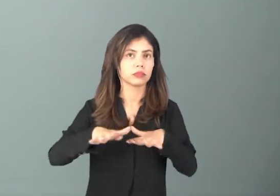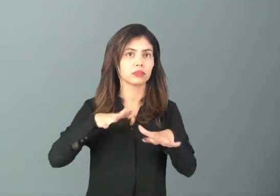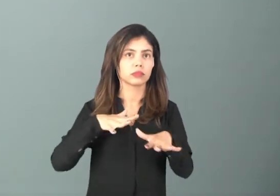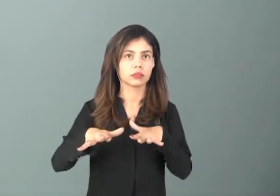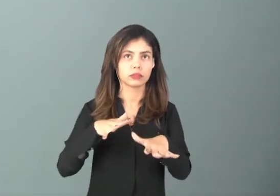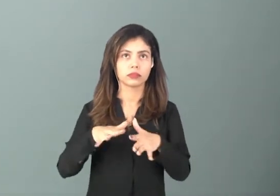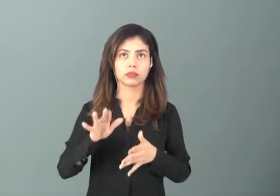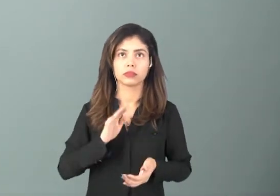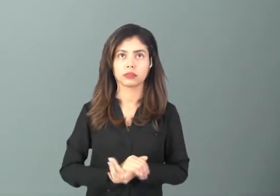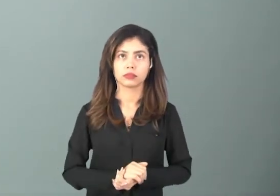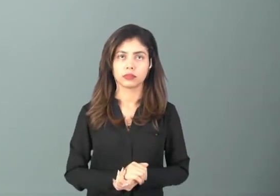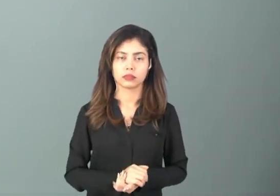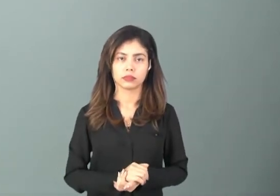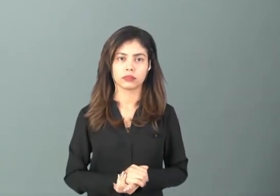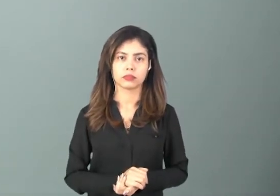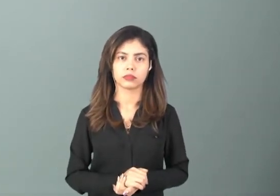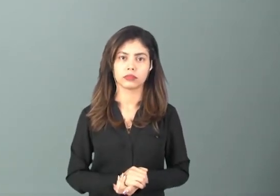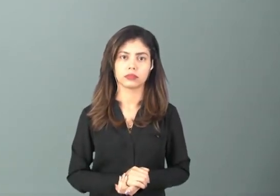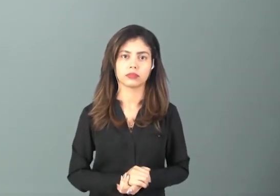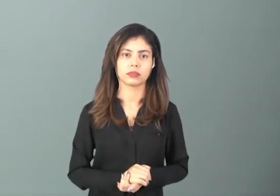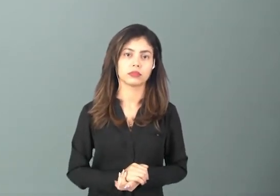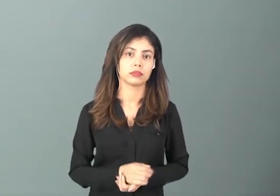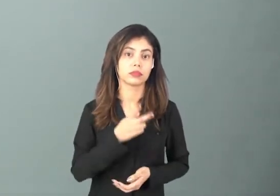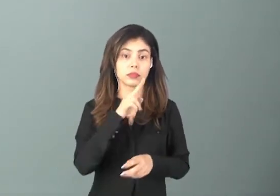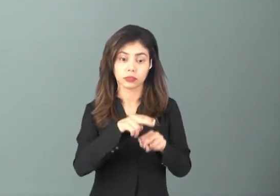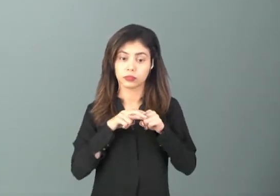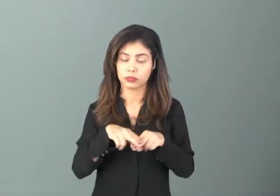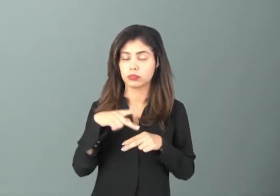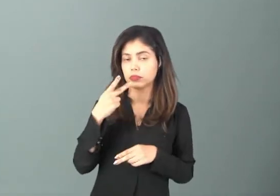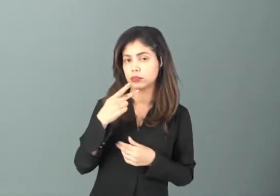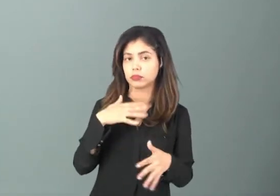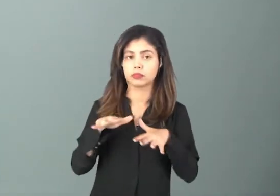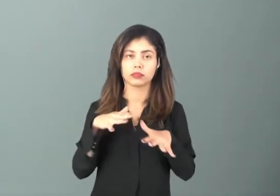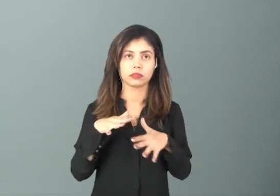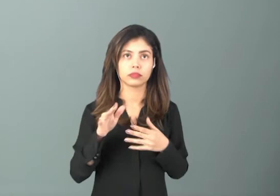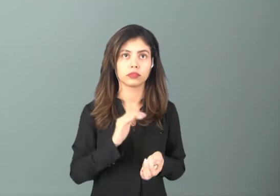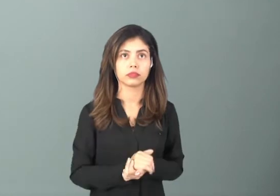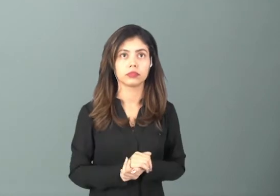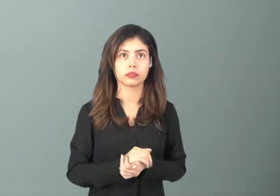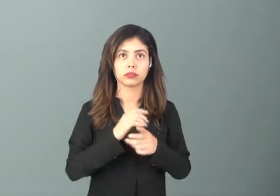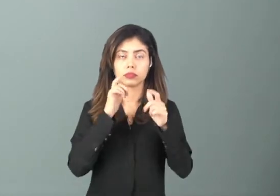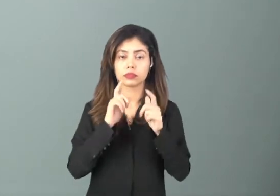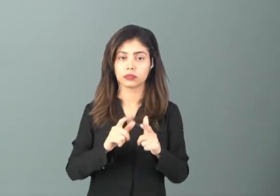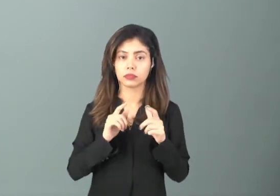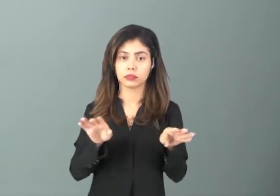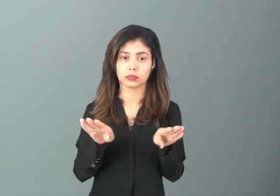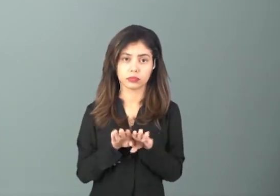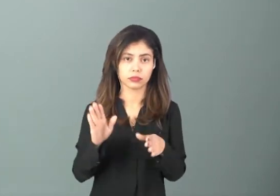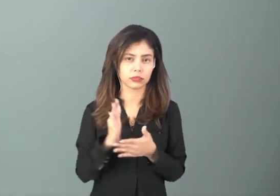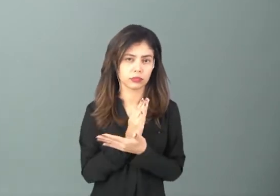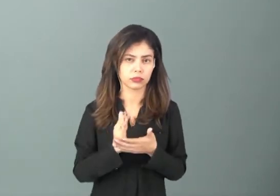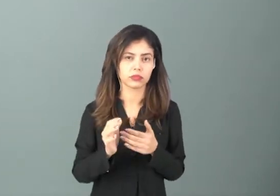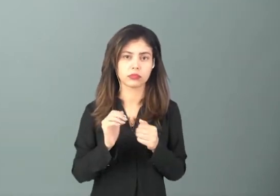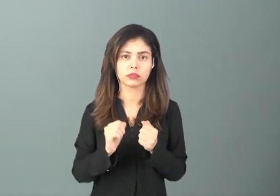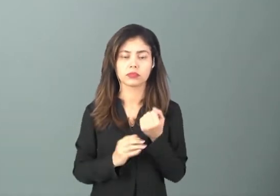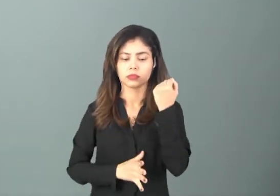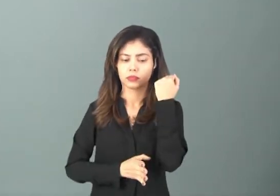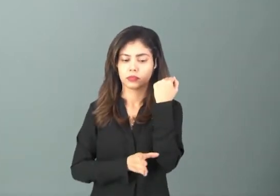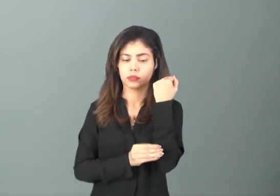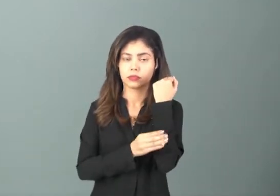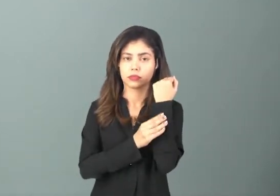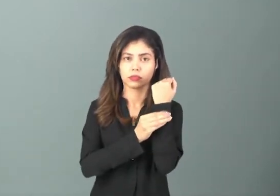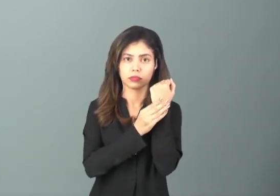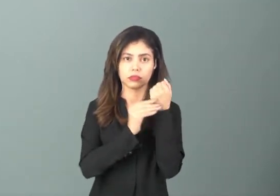processo de movimentação por esse se encaixa no sistema locomotor serve de local também para que alguns músculos possam